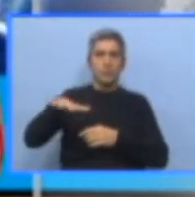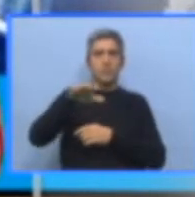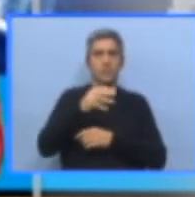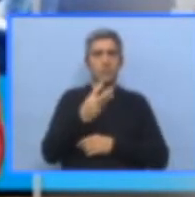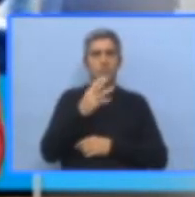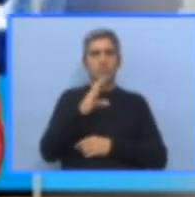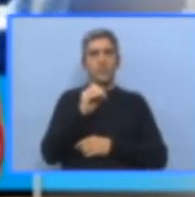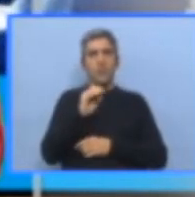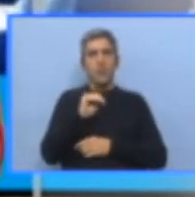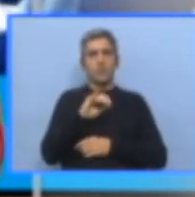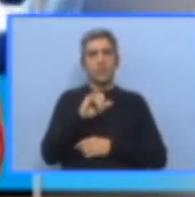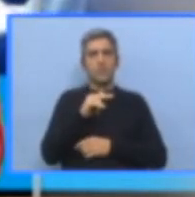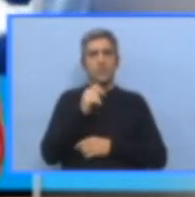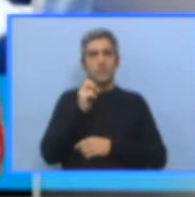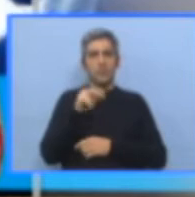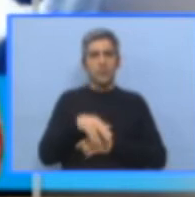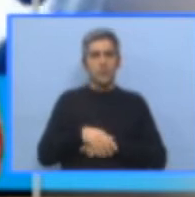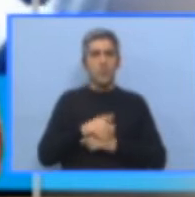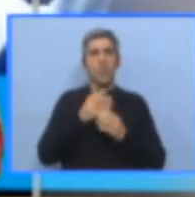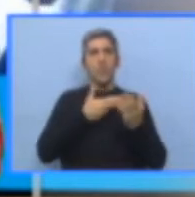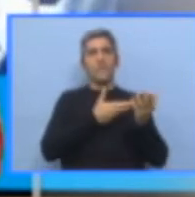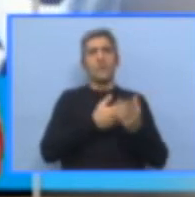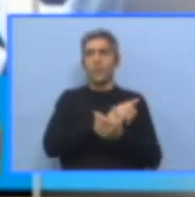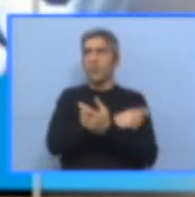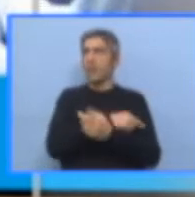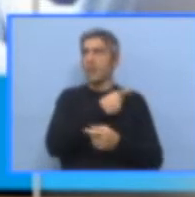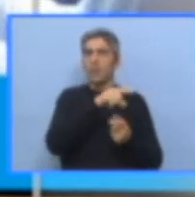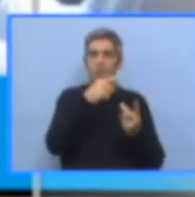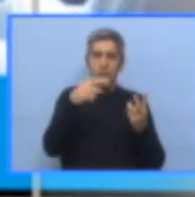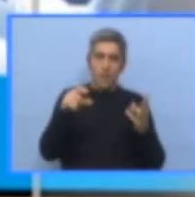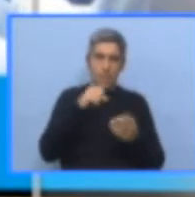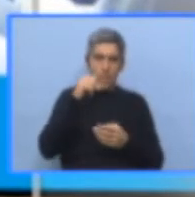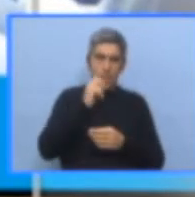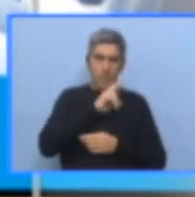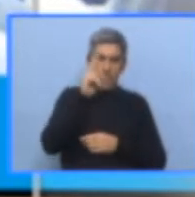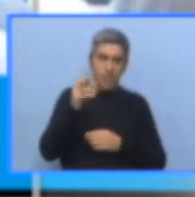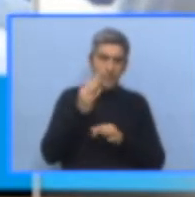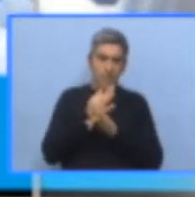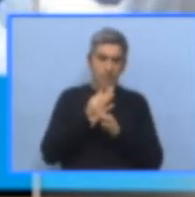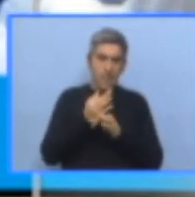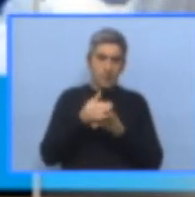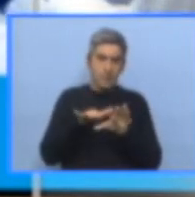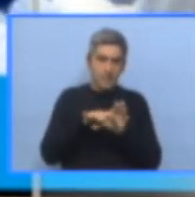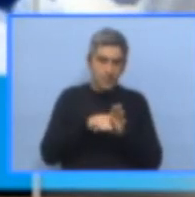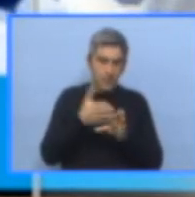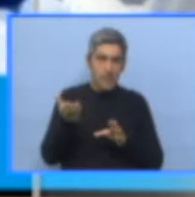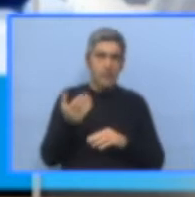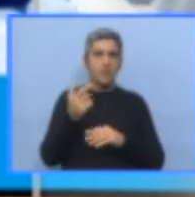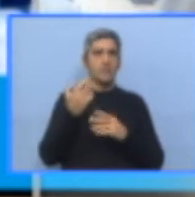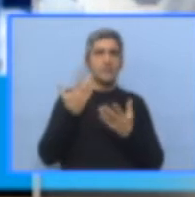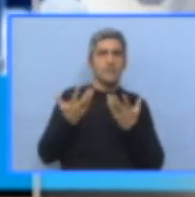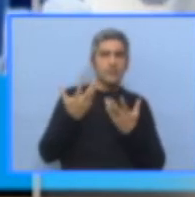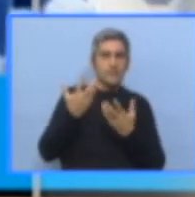Washington, com os convidados poderosos que costumavam ir às suas festas. É